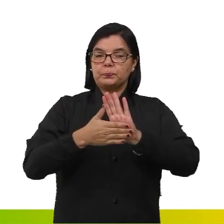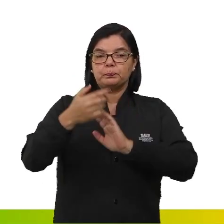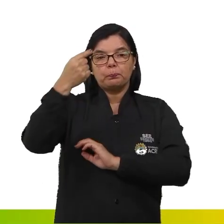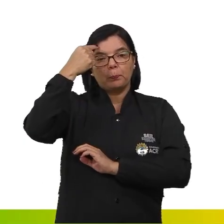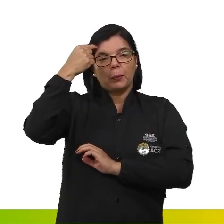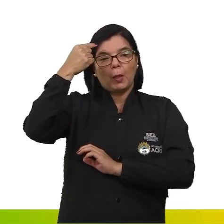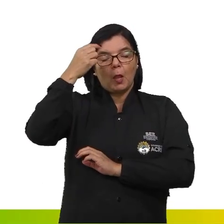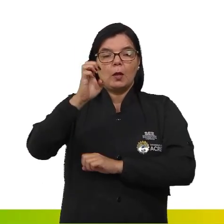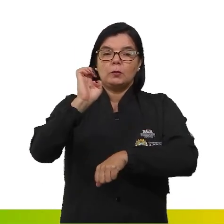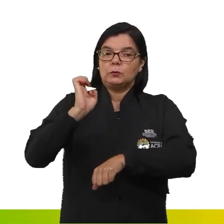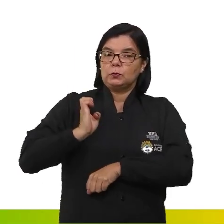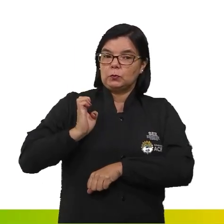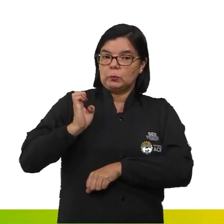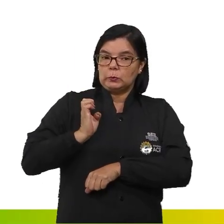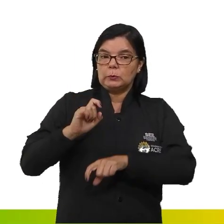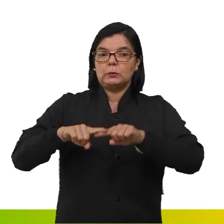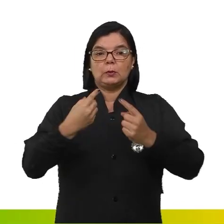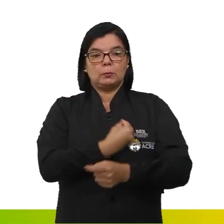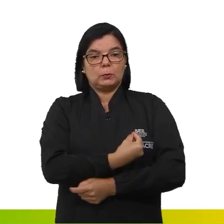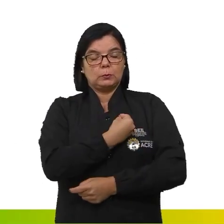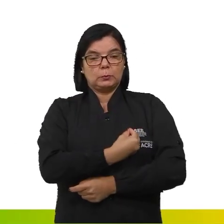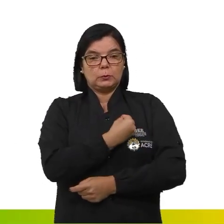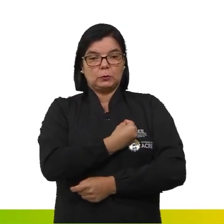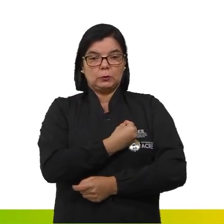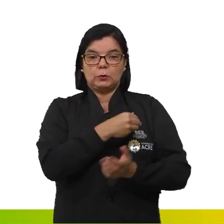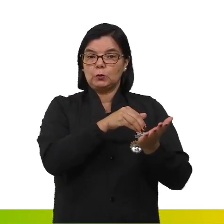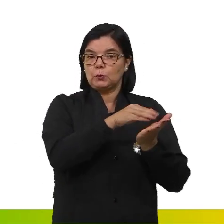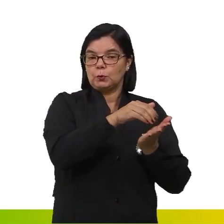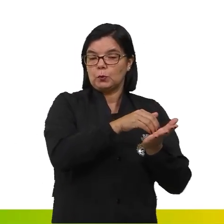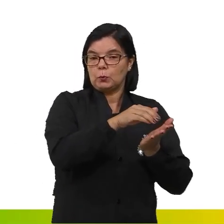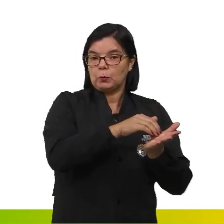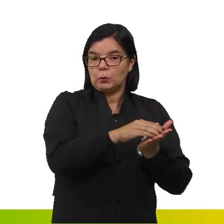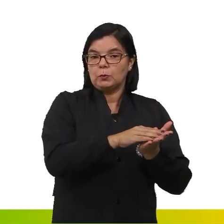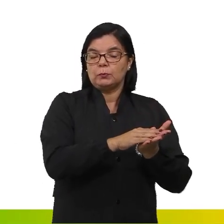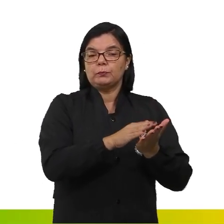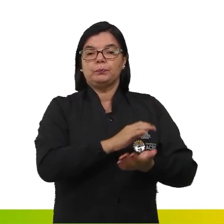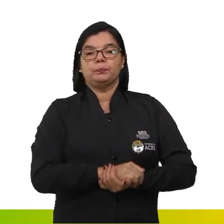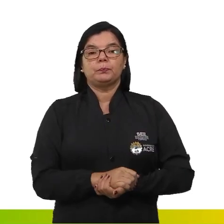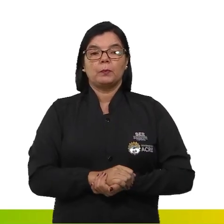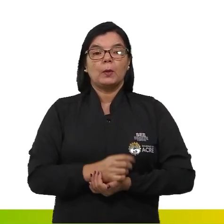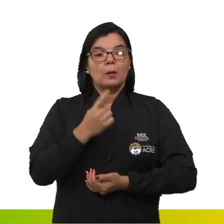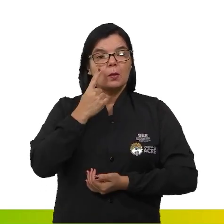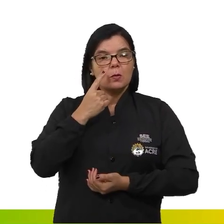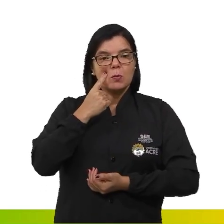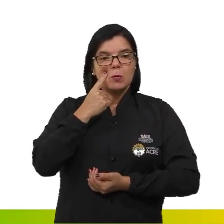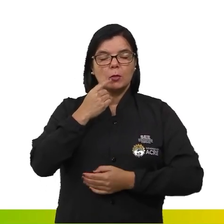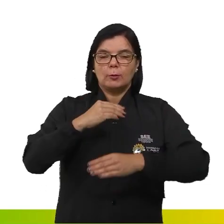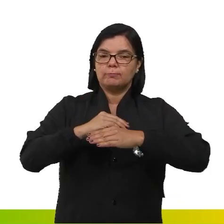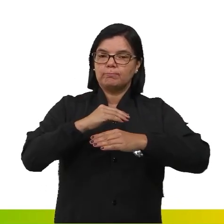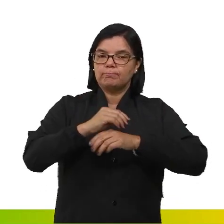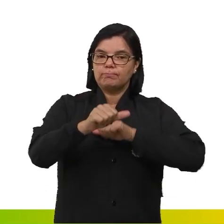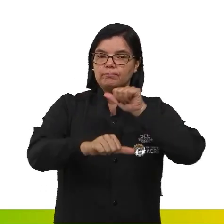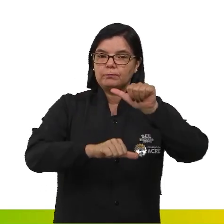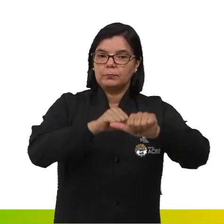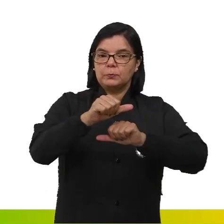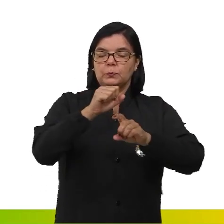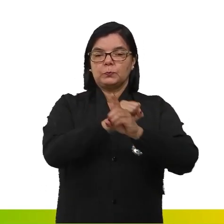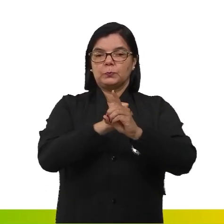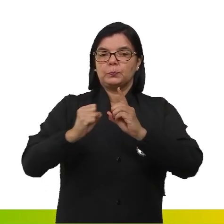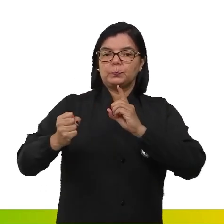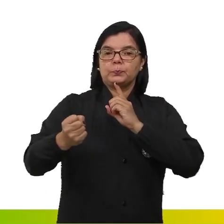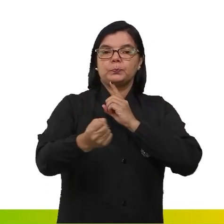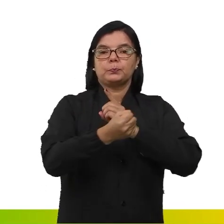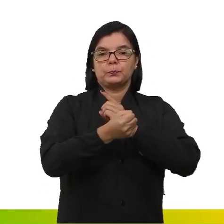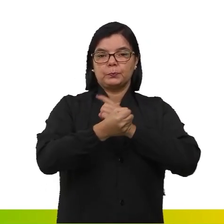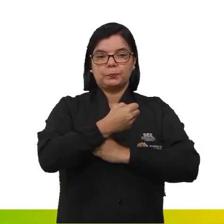reflexão sobre a ética a partir da perspectiva dos excluídos e oprimidos, buscando a emancipação e